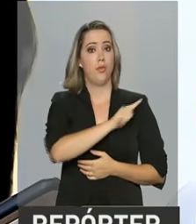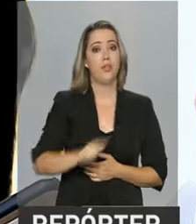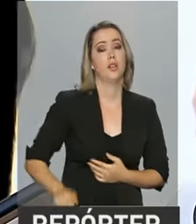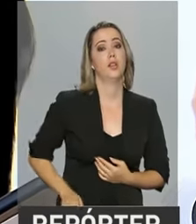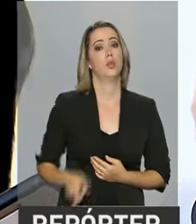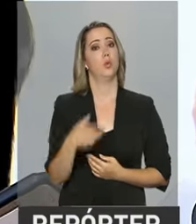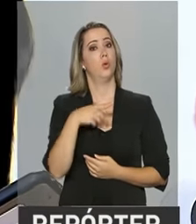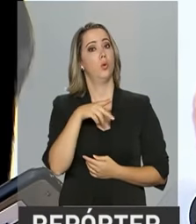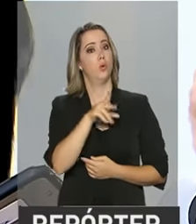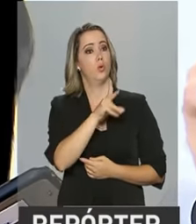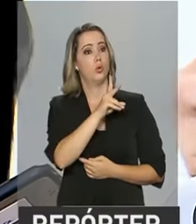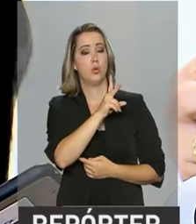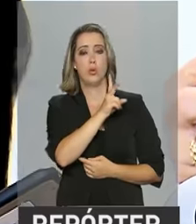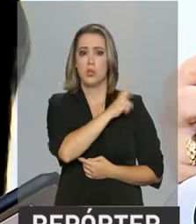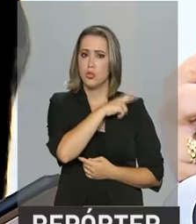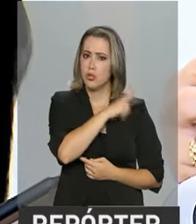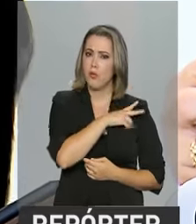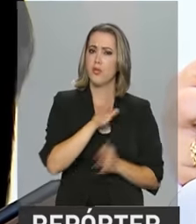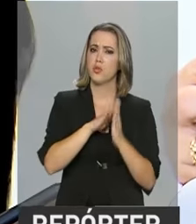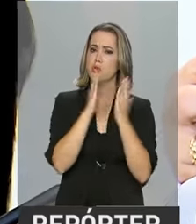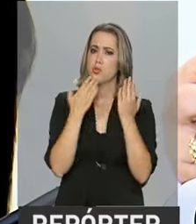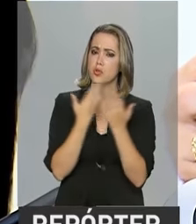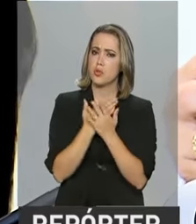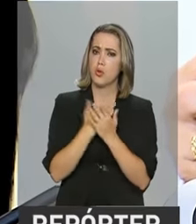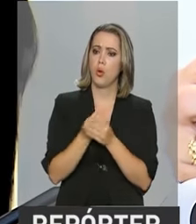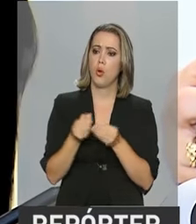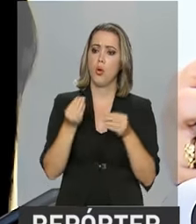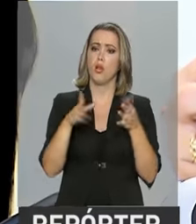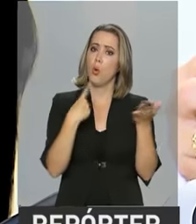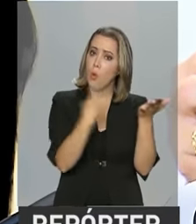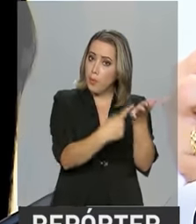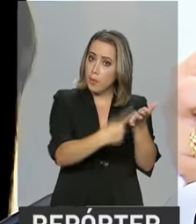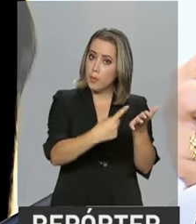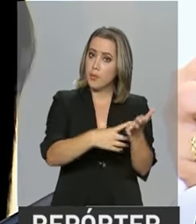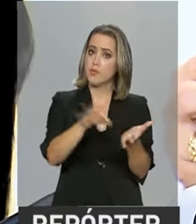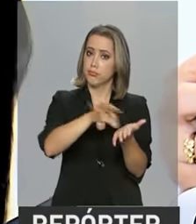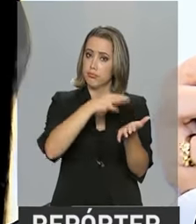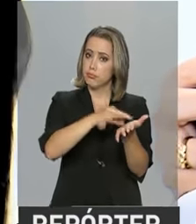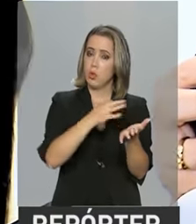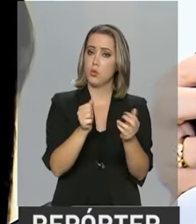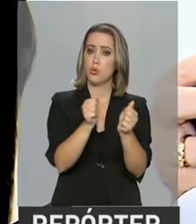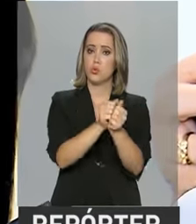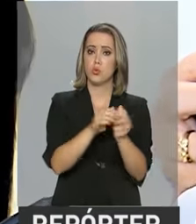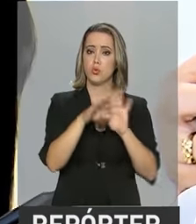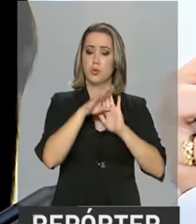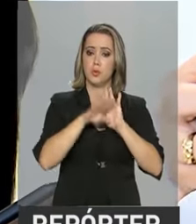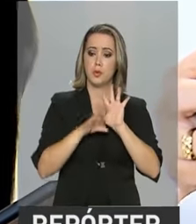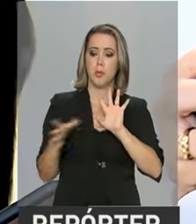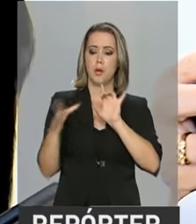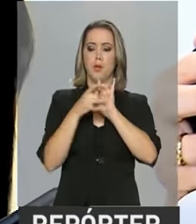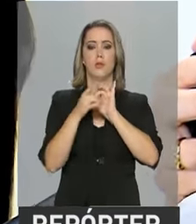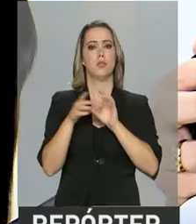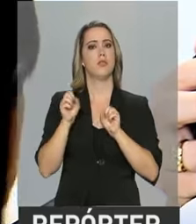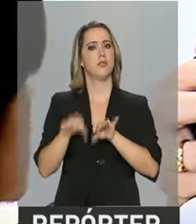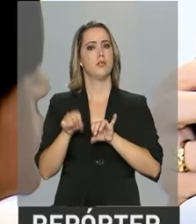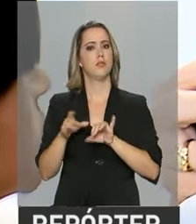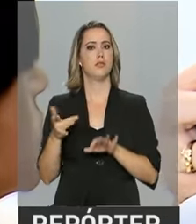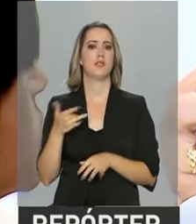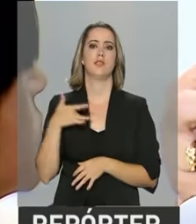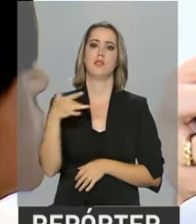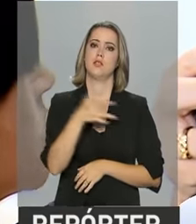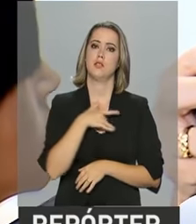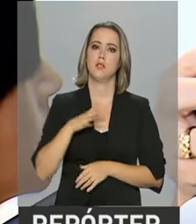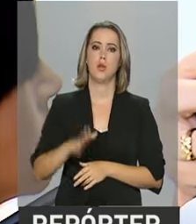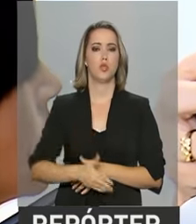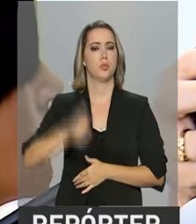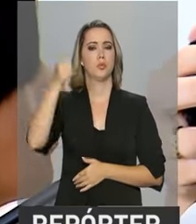que façam adesão ao programa para que nós possamos ter o máximo de integração entre saúde e educação em benefício de